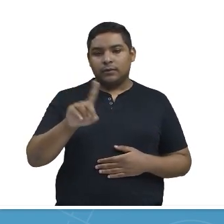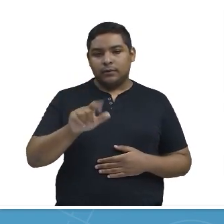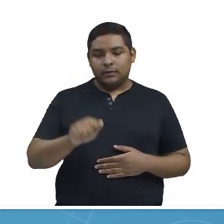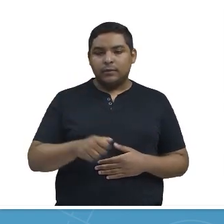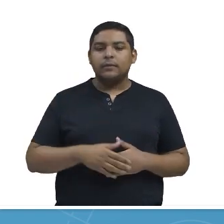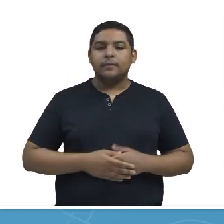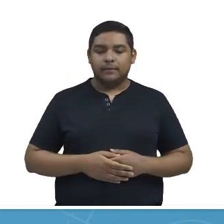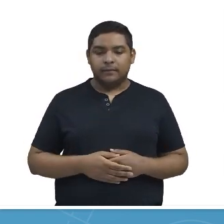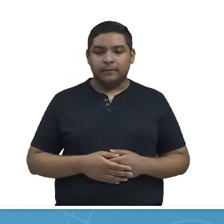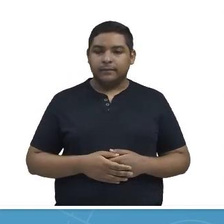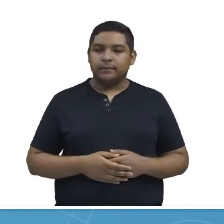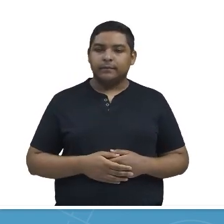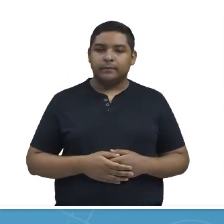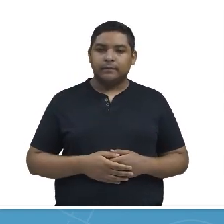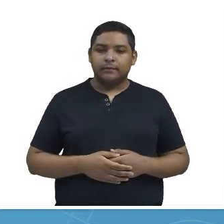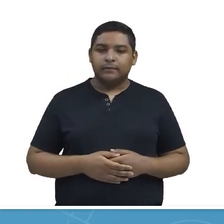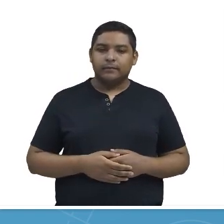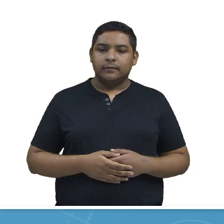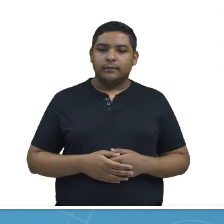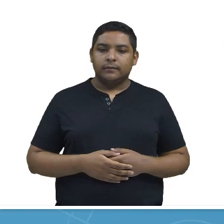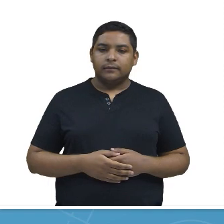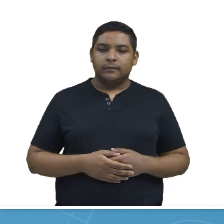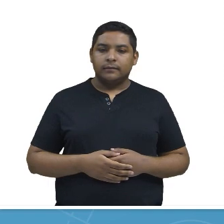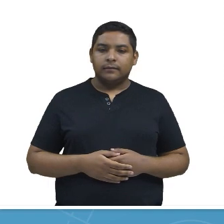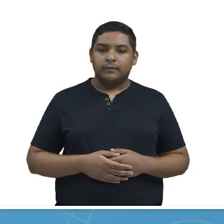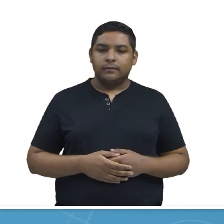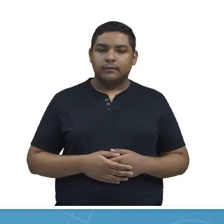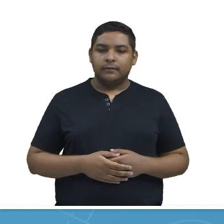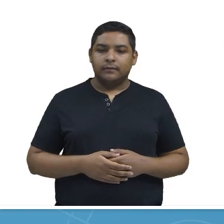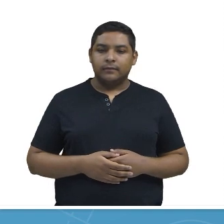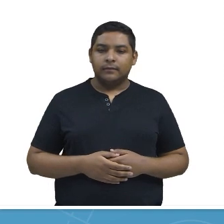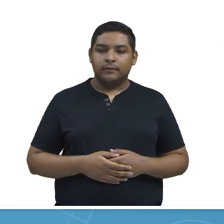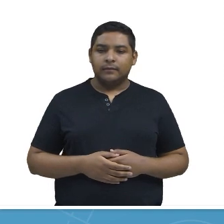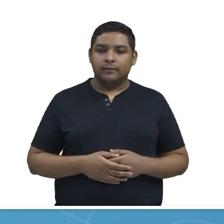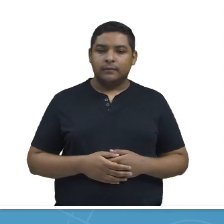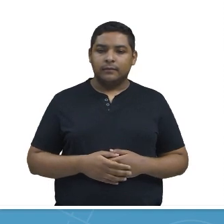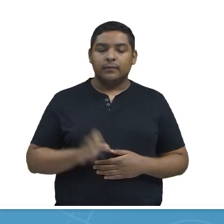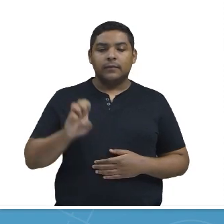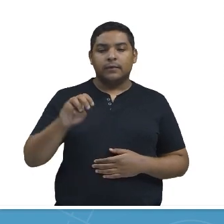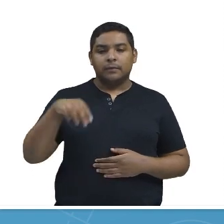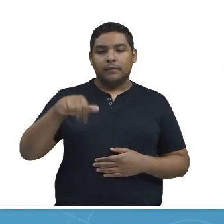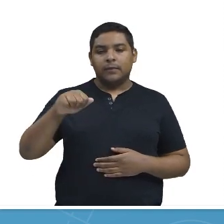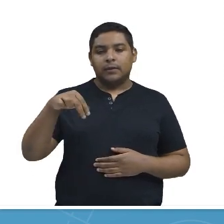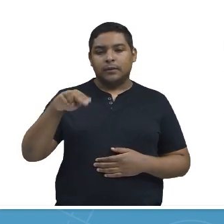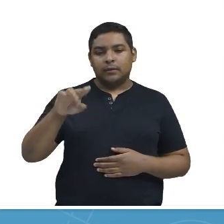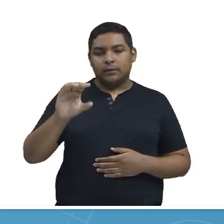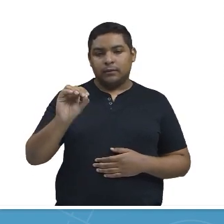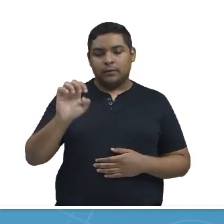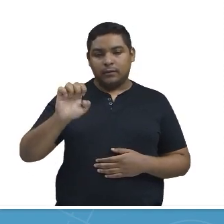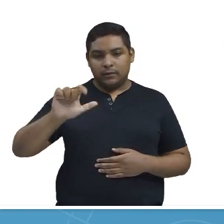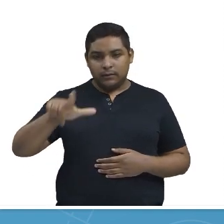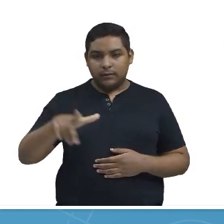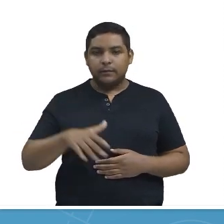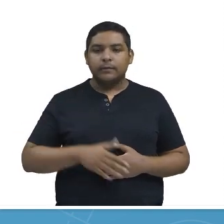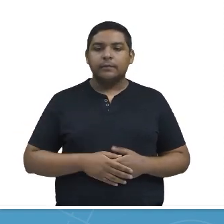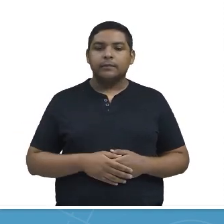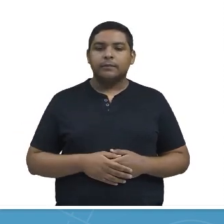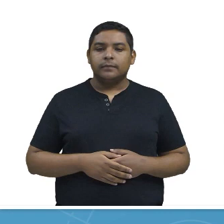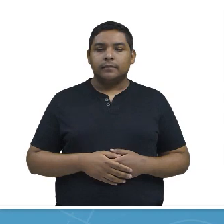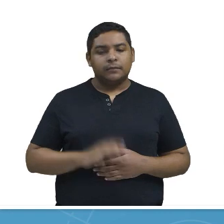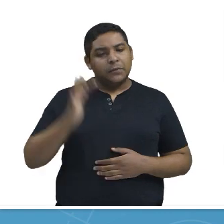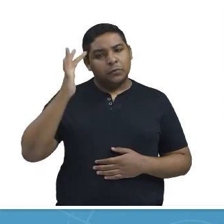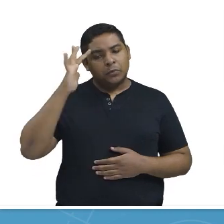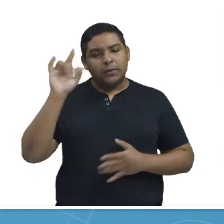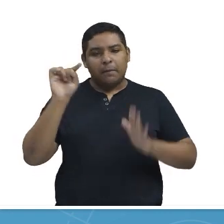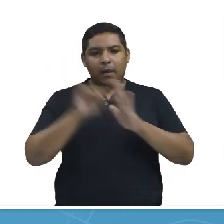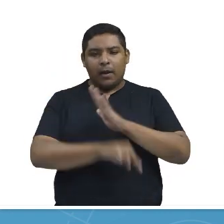Késia? Thank you. Quem mais está por aqui? Emanuel, letter A. Não sei que foi a question.